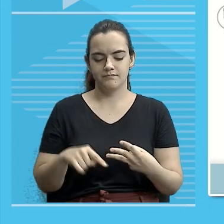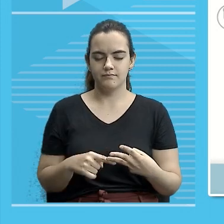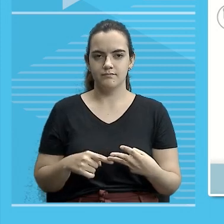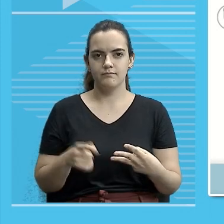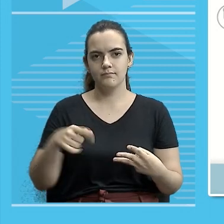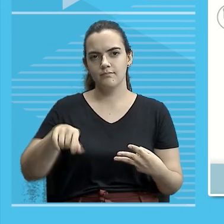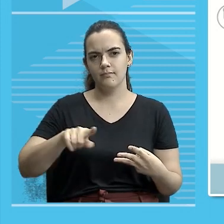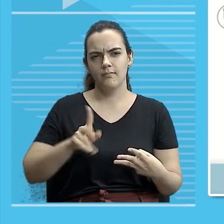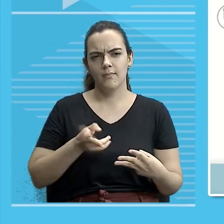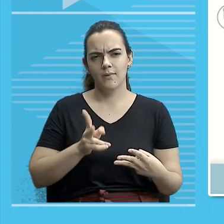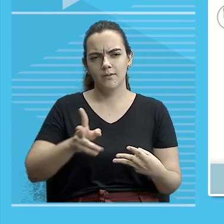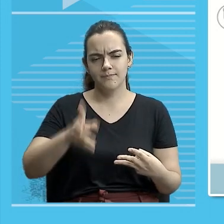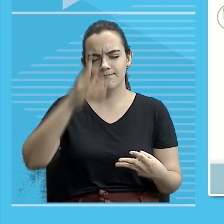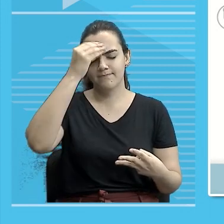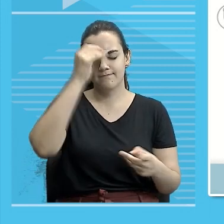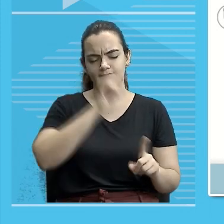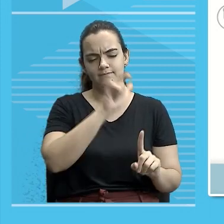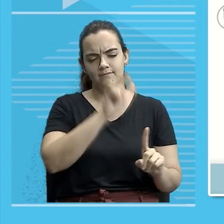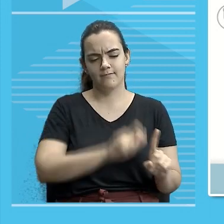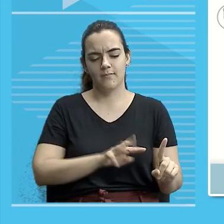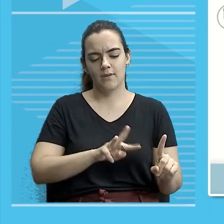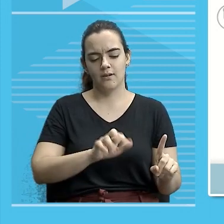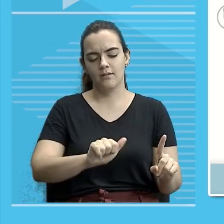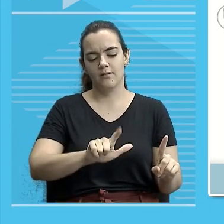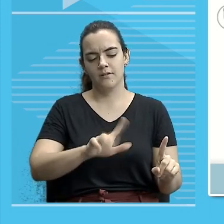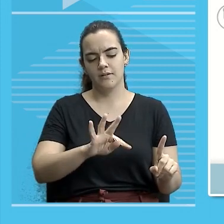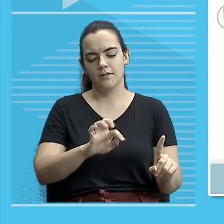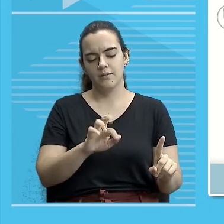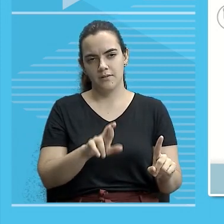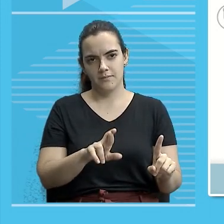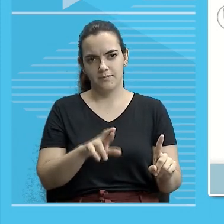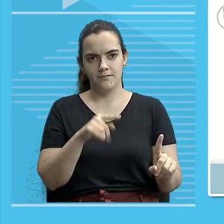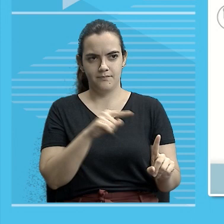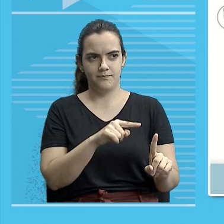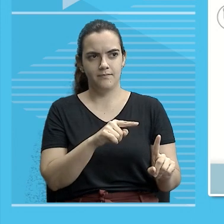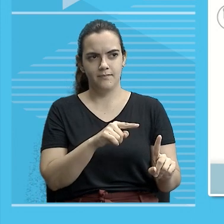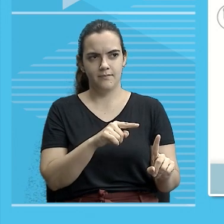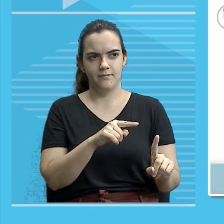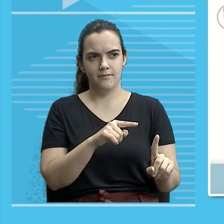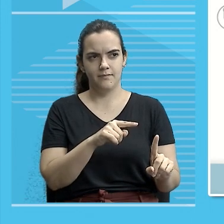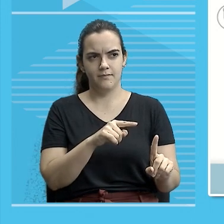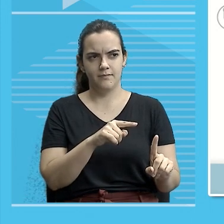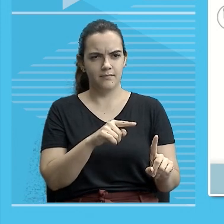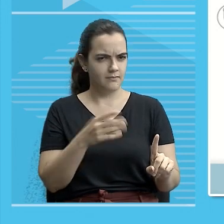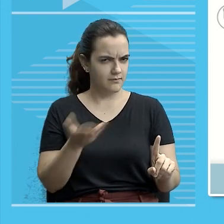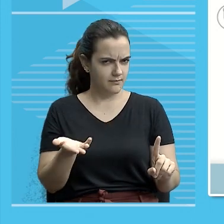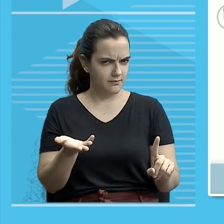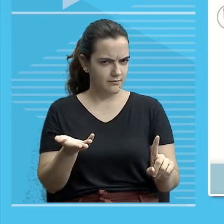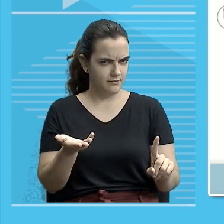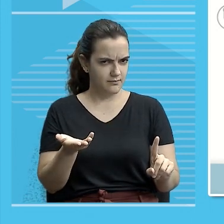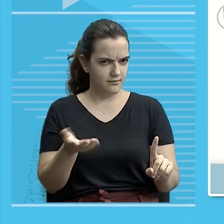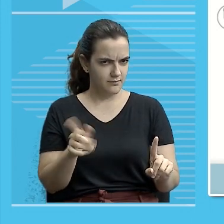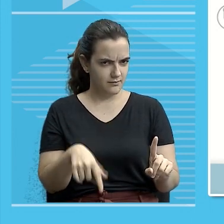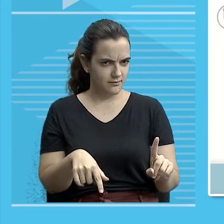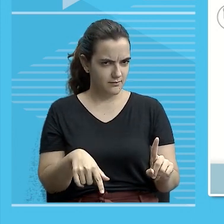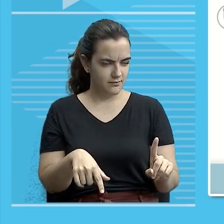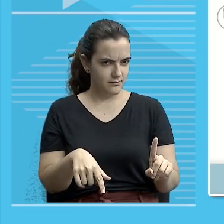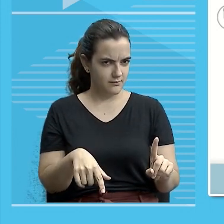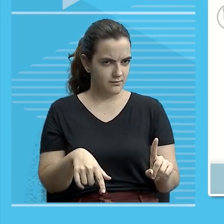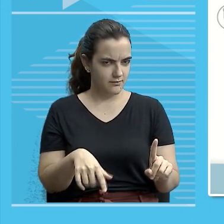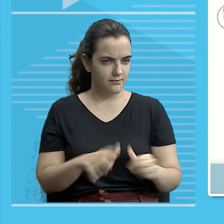vão lembrar quem foi que fez isso não foi ele não foi o Walter número um não foi